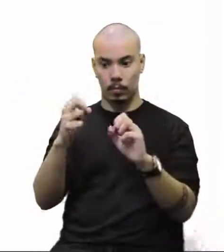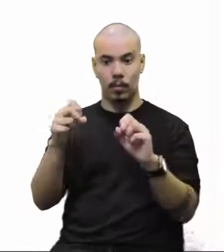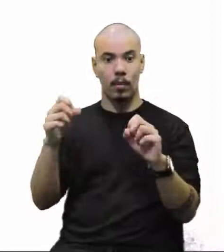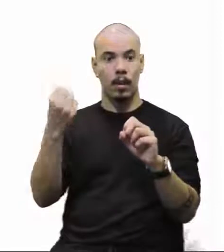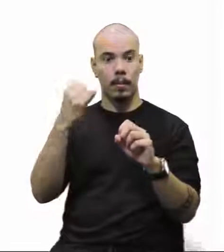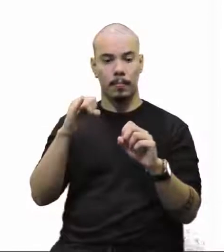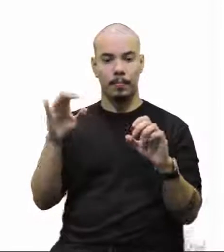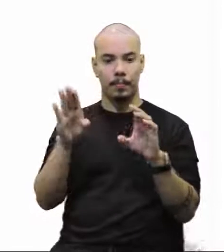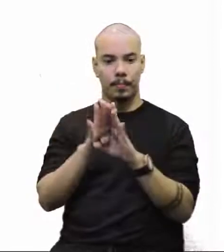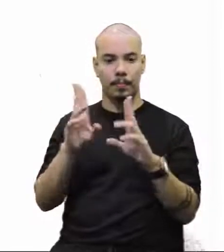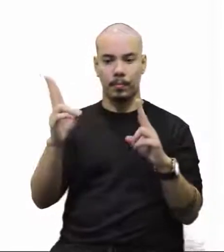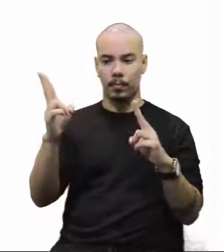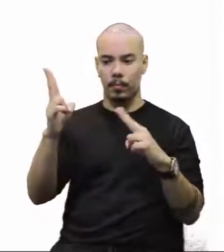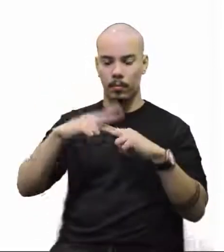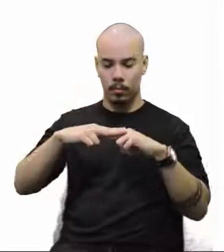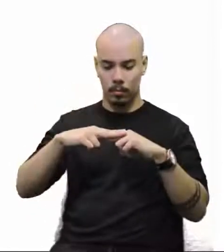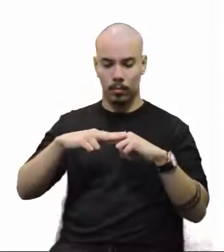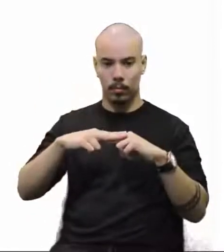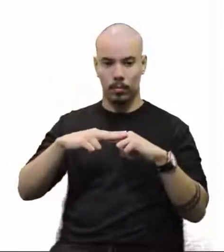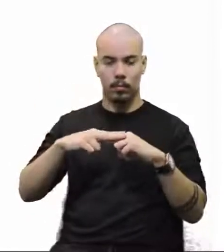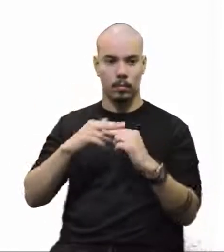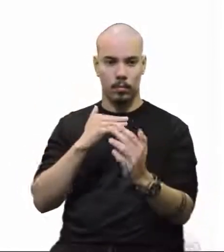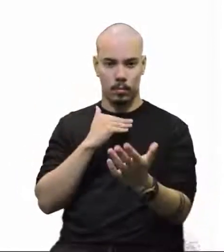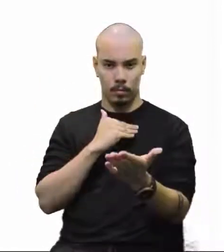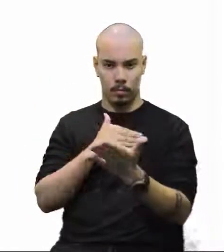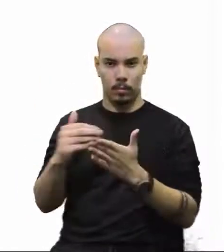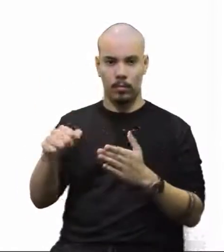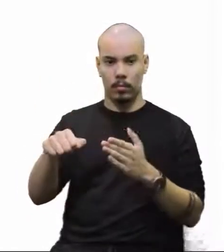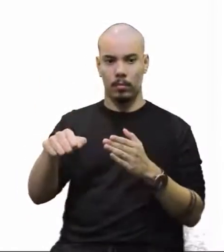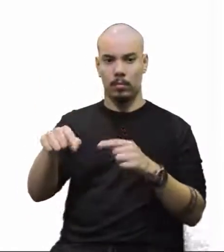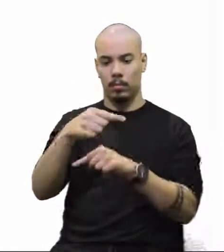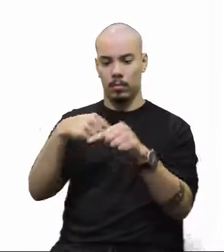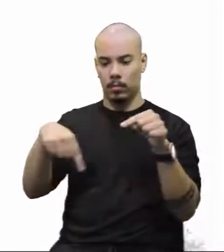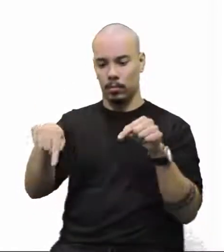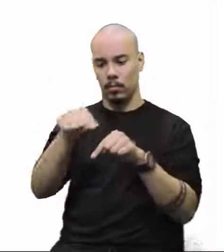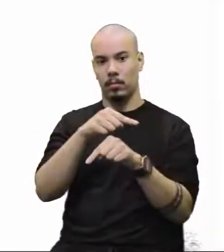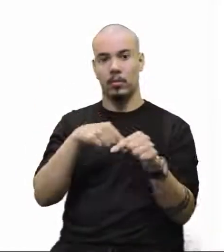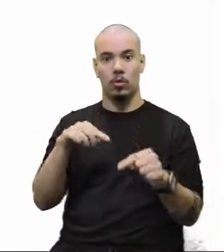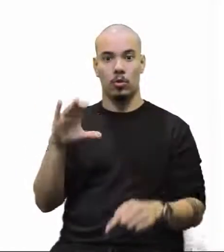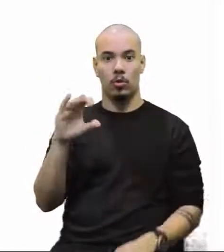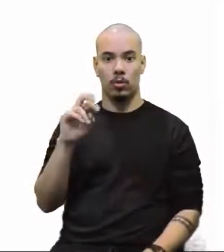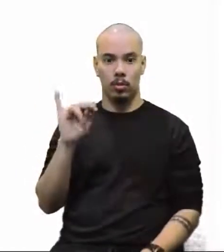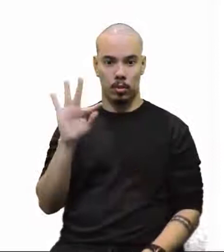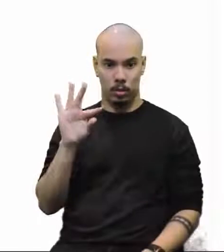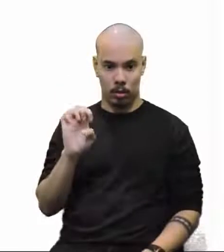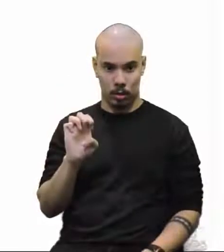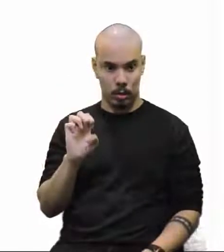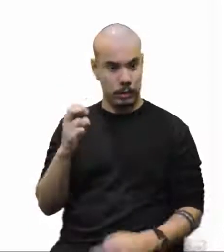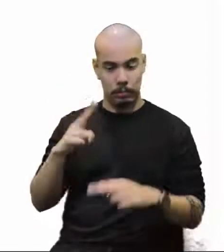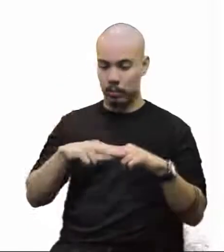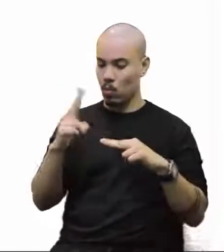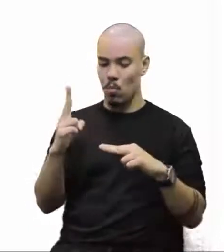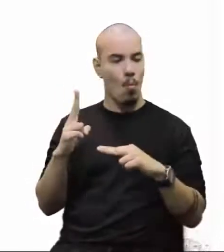chave C, quando você fecha, aí o circuito vai deixar passar a corrente, né? Aberto não